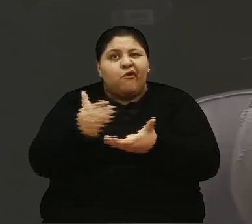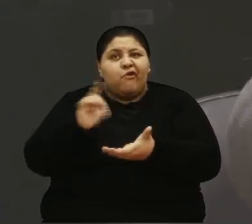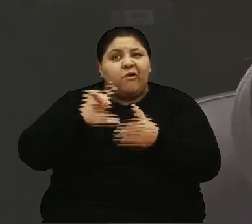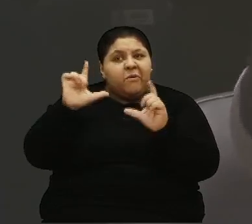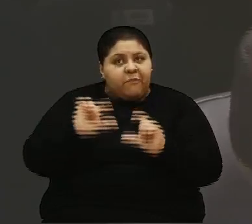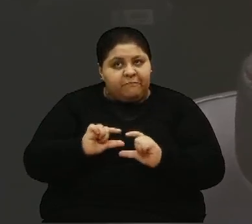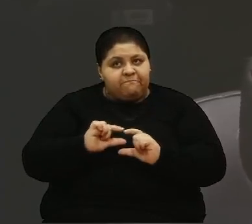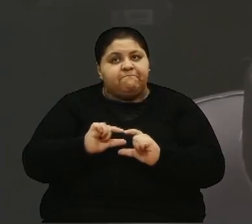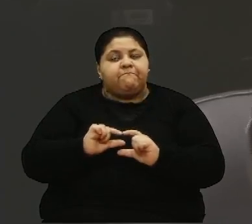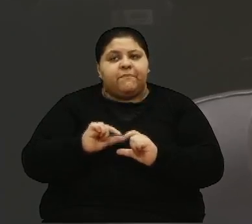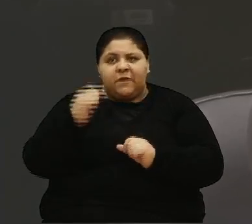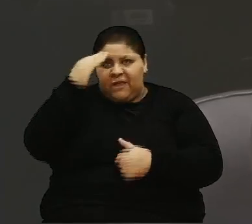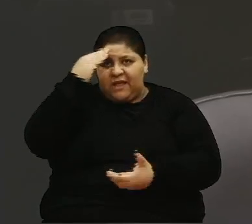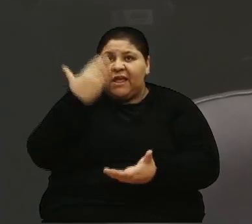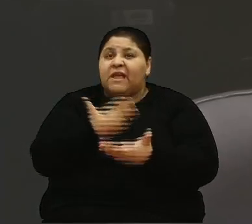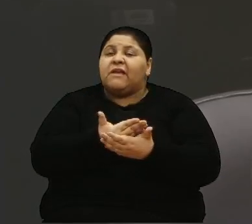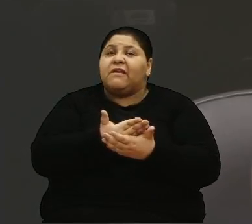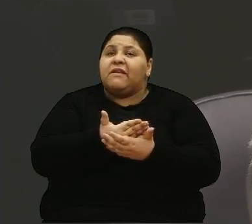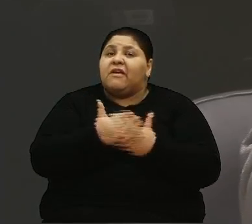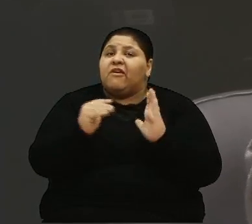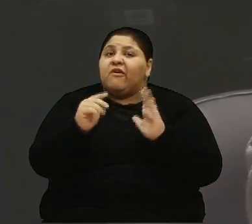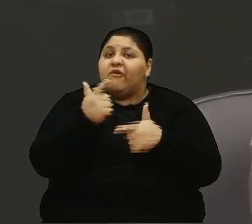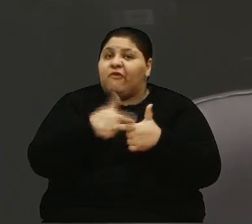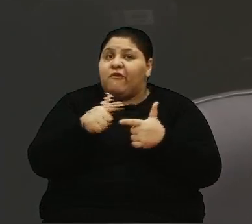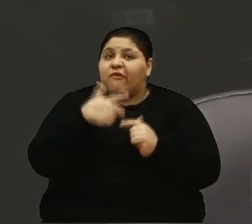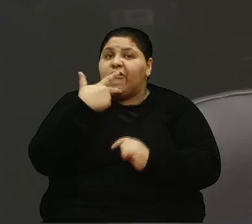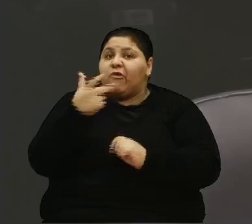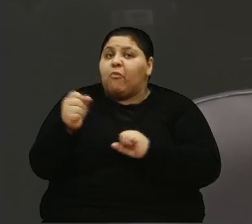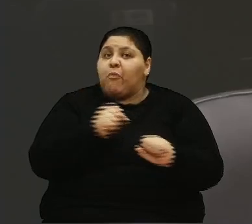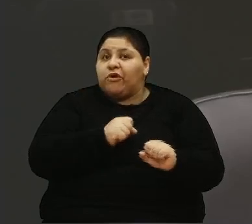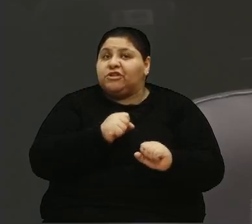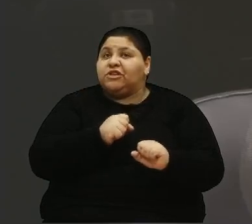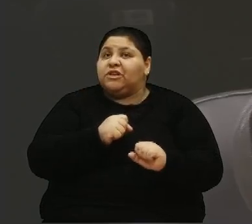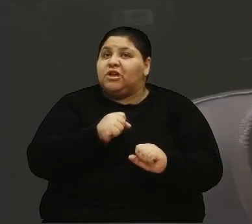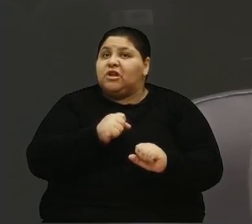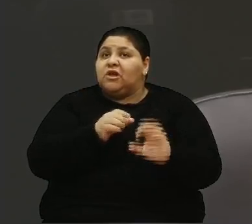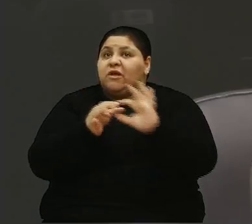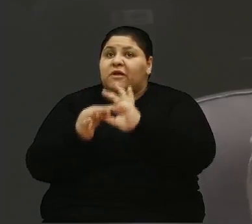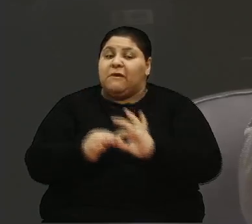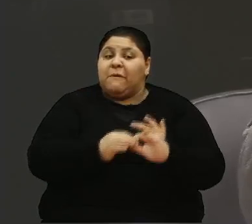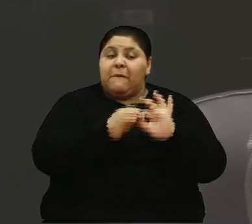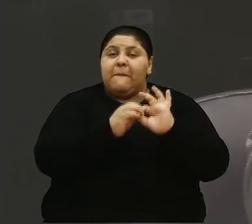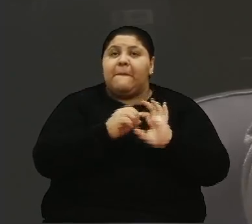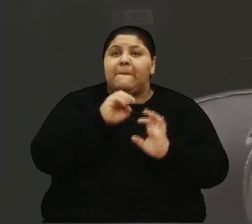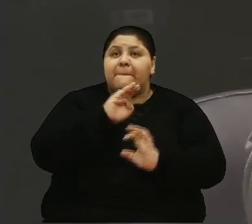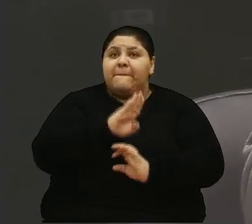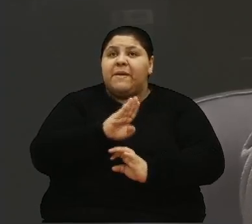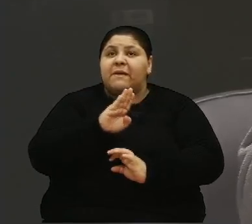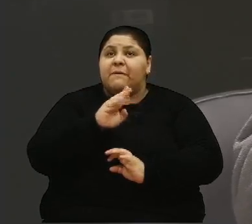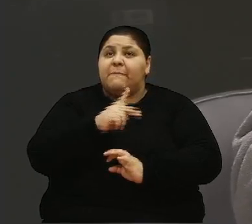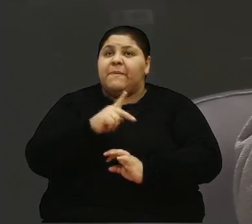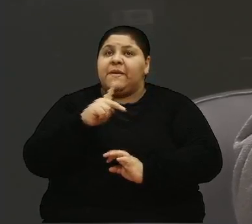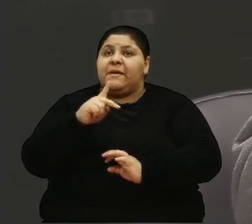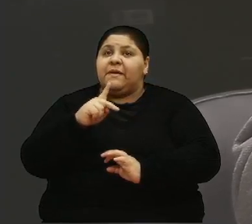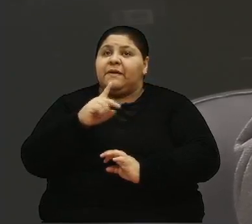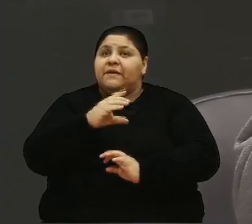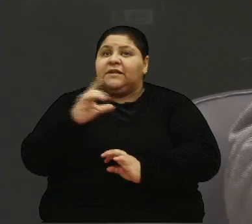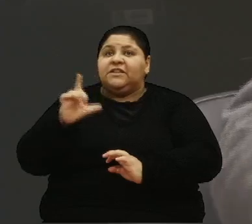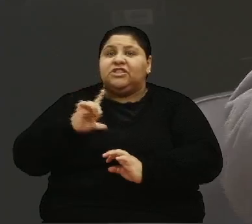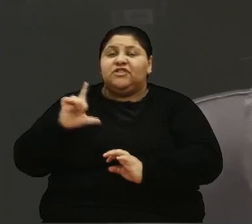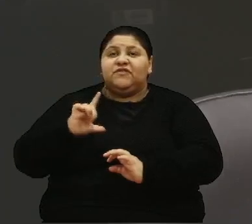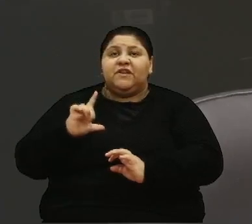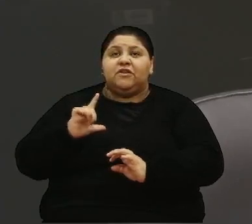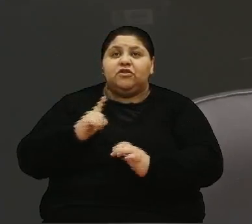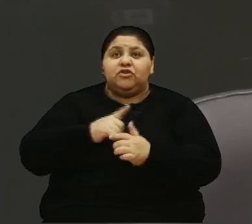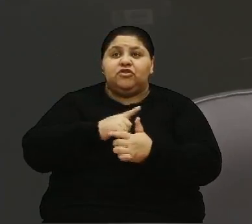redução. E acredito que esse problema que a senhora relatou pode estar diretamente vinculado ao BPC, que efetivamente tiveram diversos cortes.